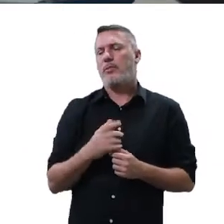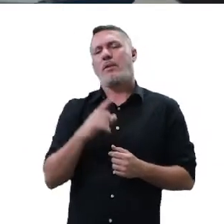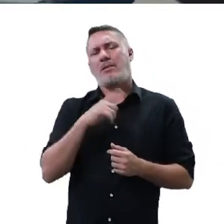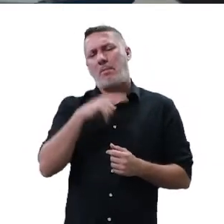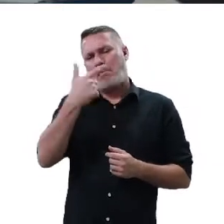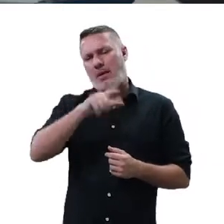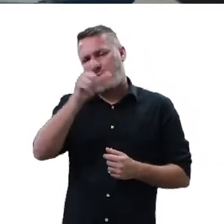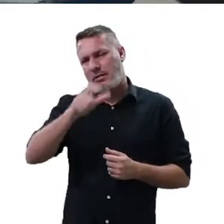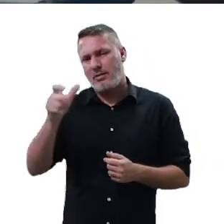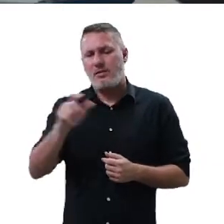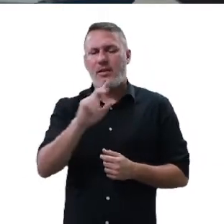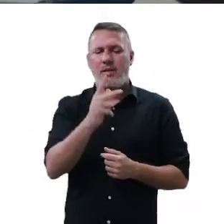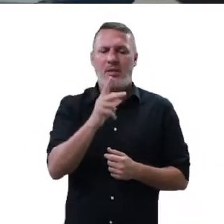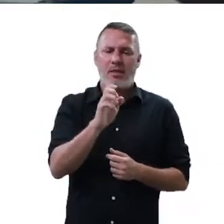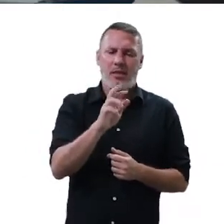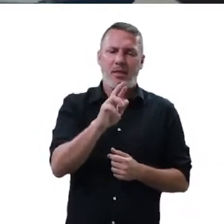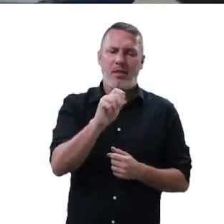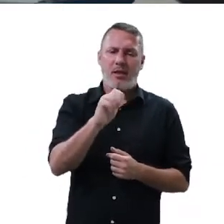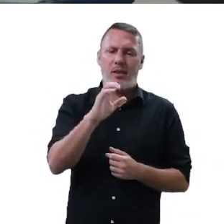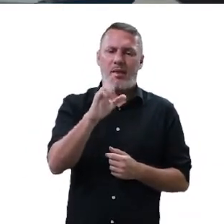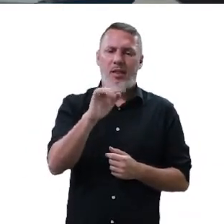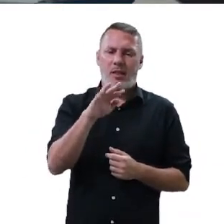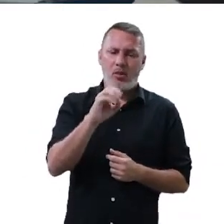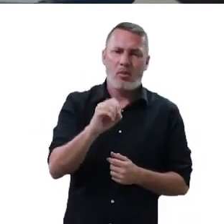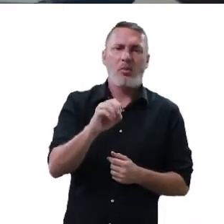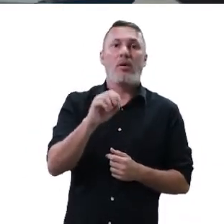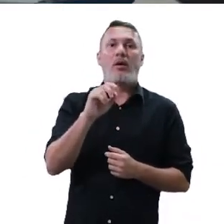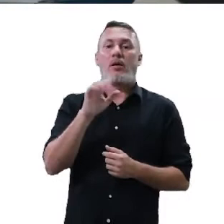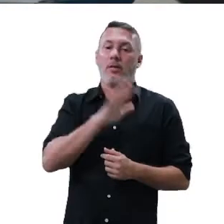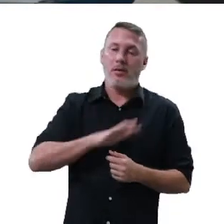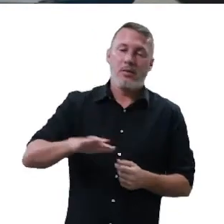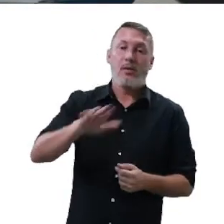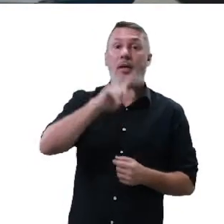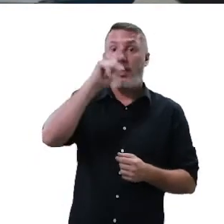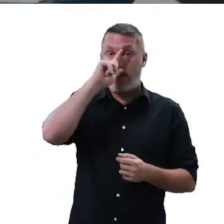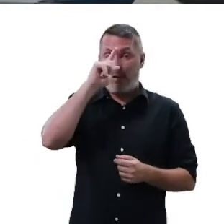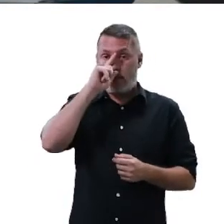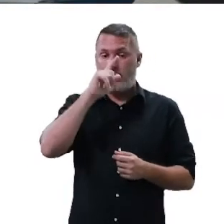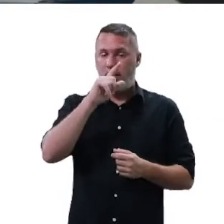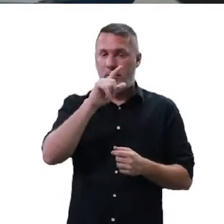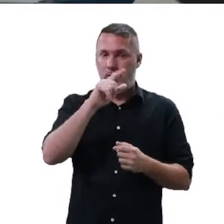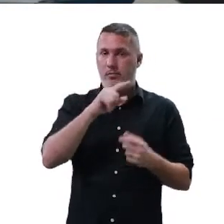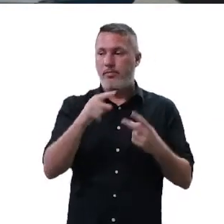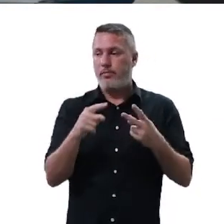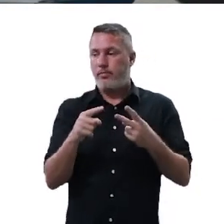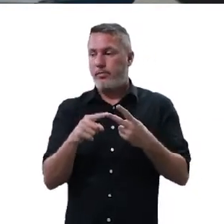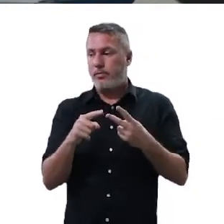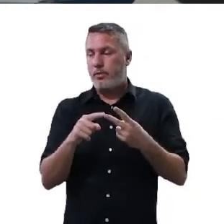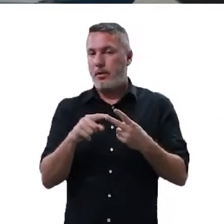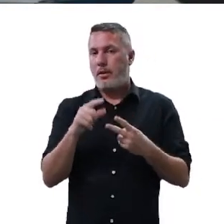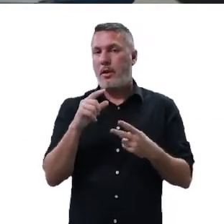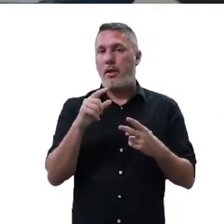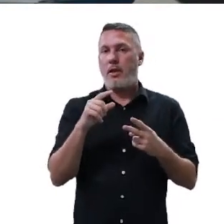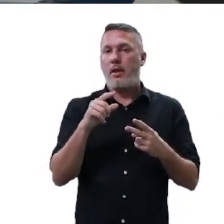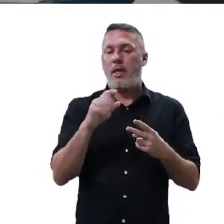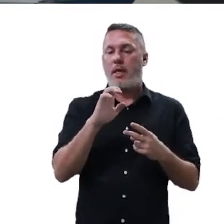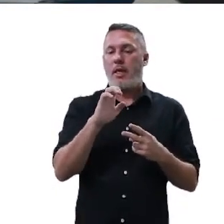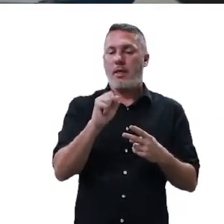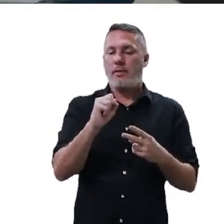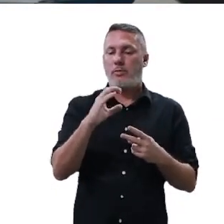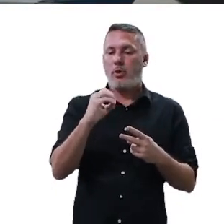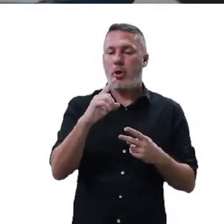lá o Anaxímenes, Anaximandro, Heráclito, ok? Tá nesse território chamado escola jônica. A